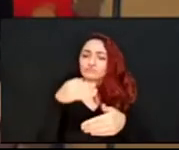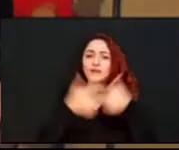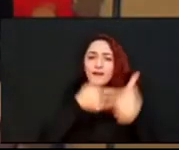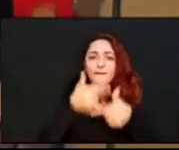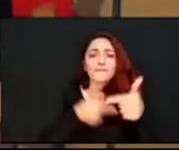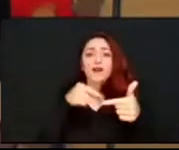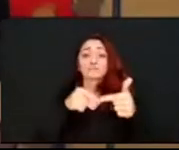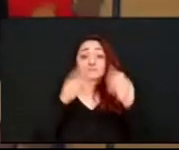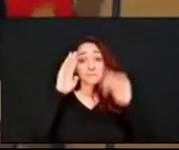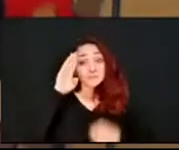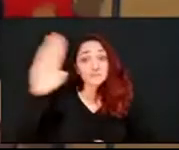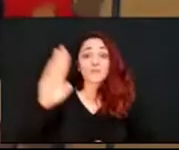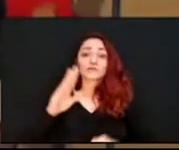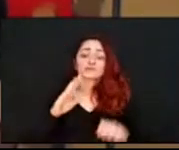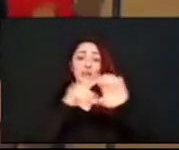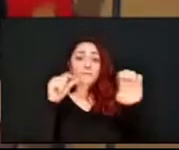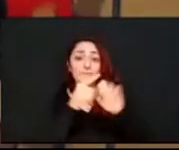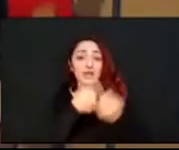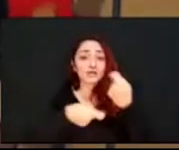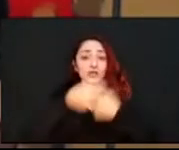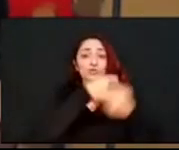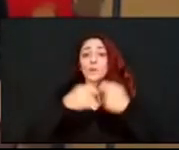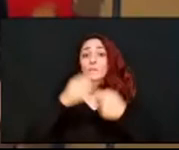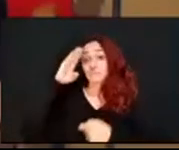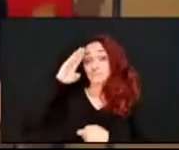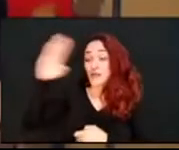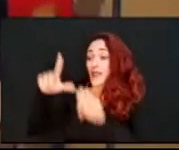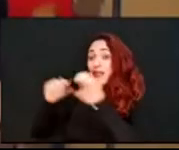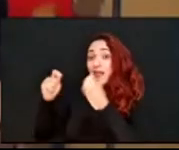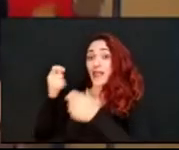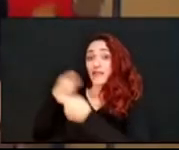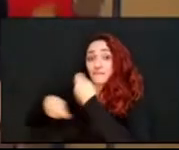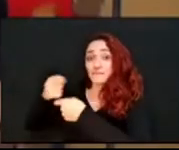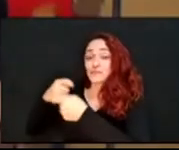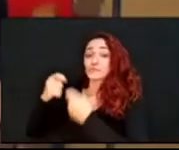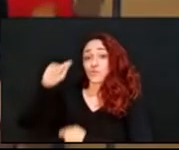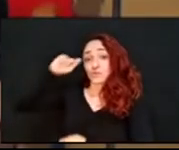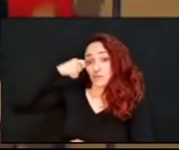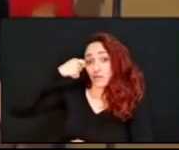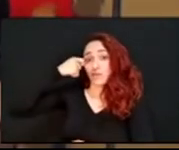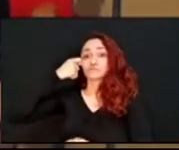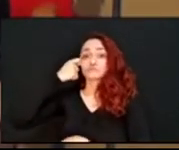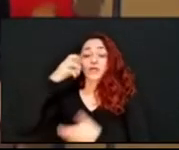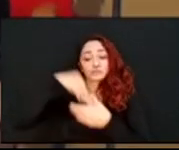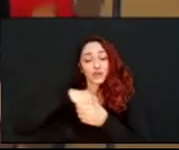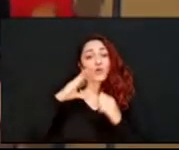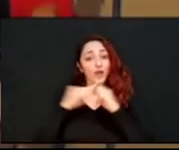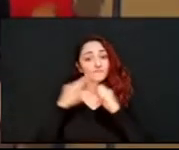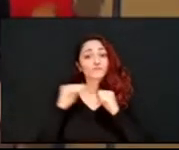afro-empreendedores que é uma ação que a gente tem fortalecido cada vez mais o grupo Carrefour ligado né